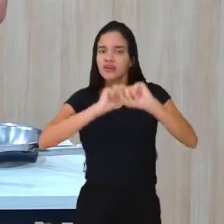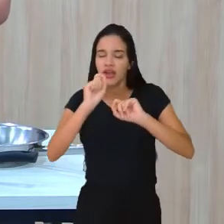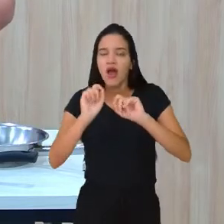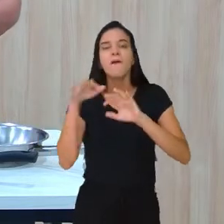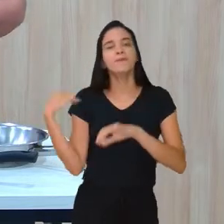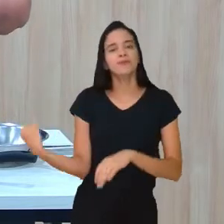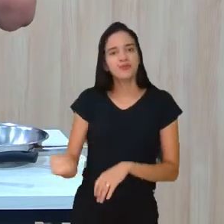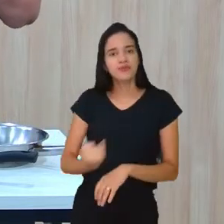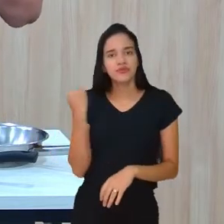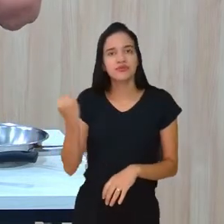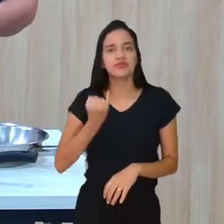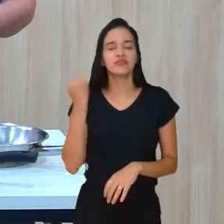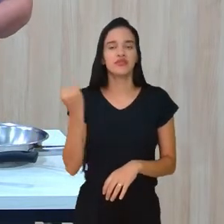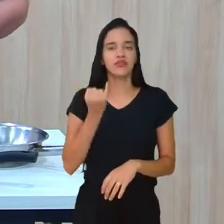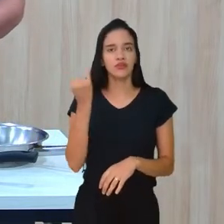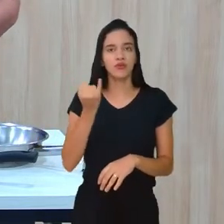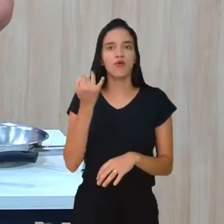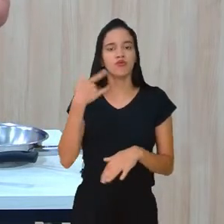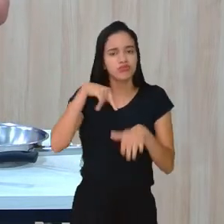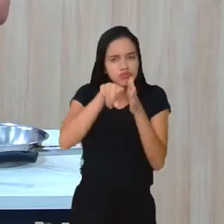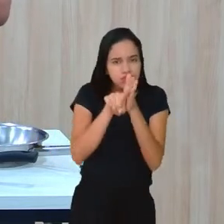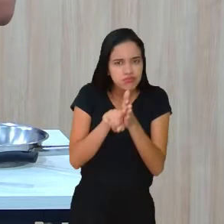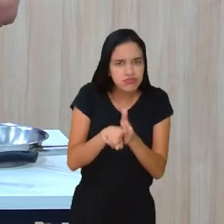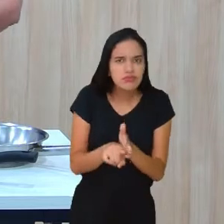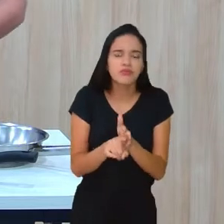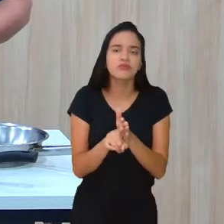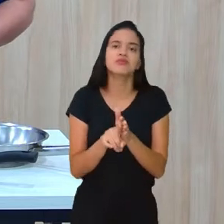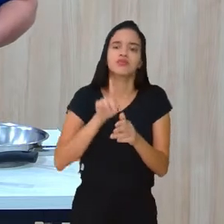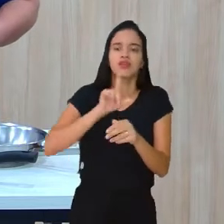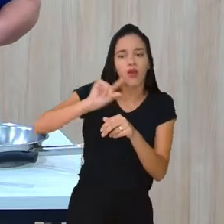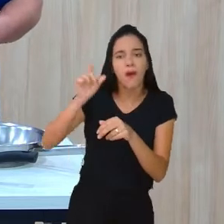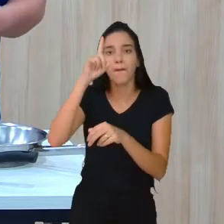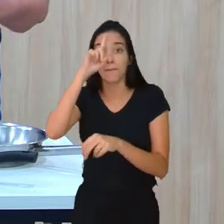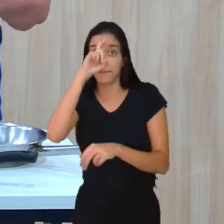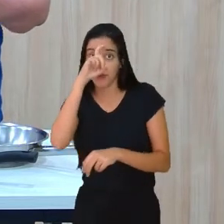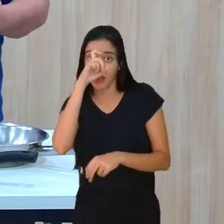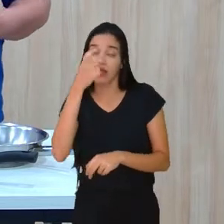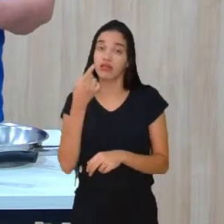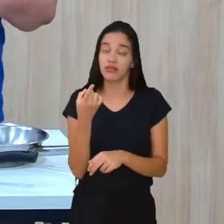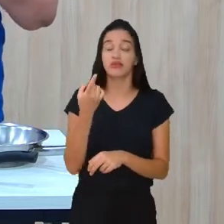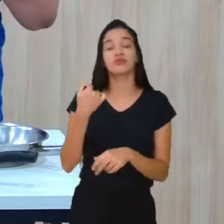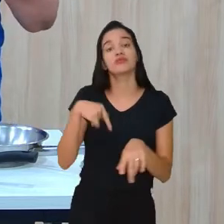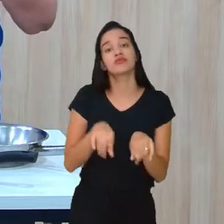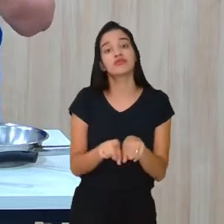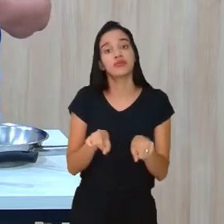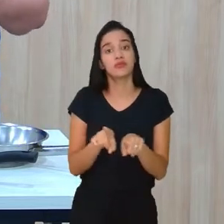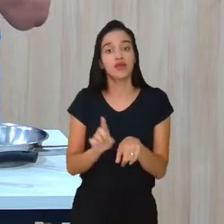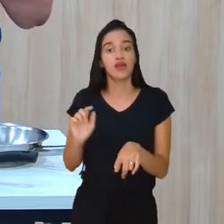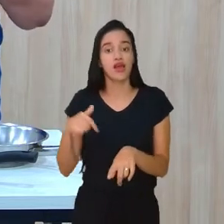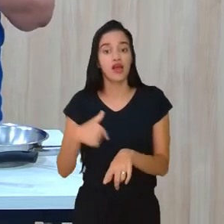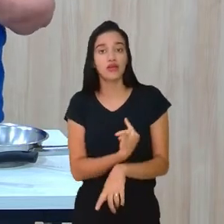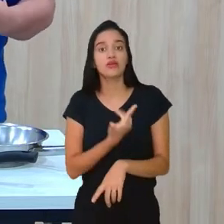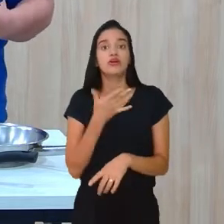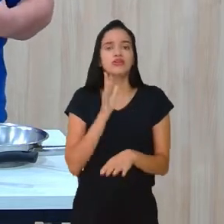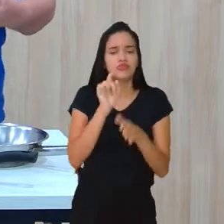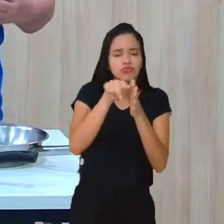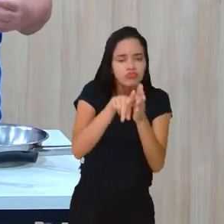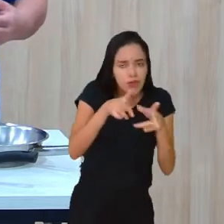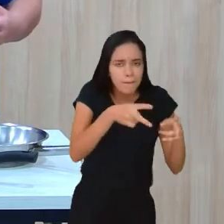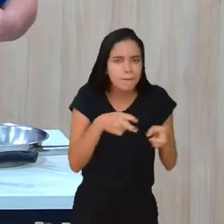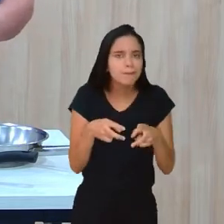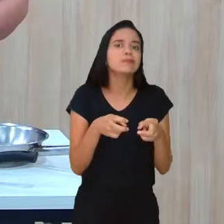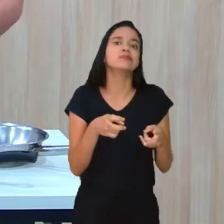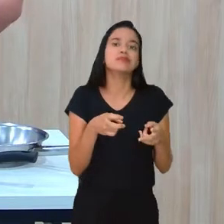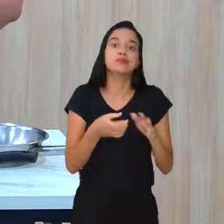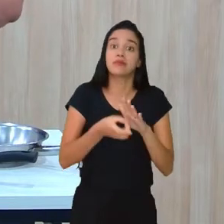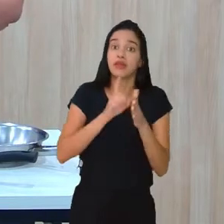muito importante esse check-up, né? É ir ao médico periodicamente para poder, né, a gente poder diagnosticar, se for